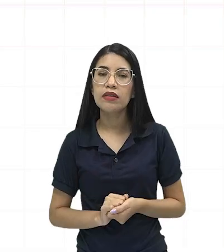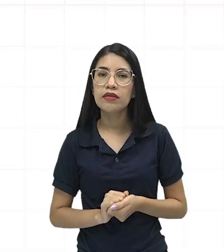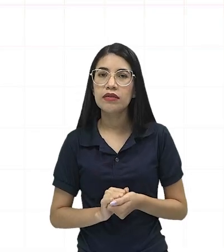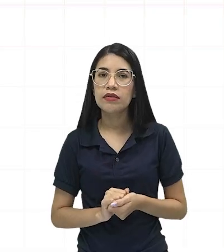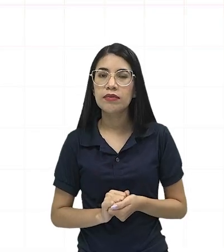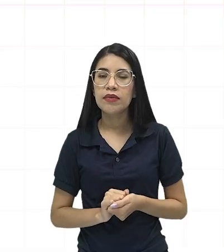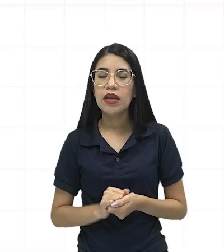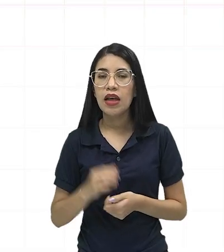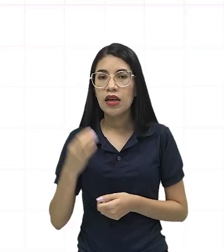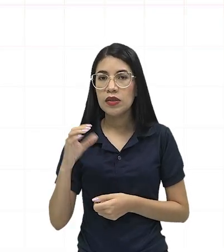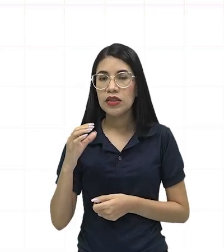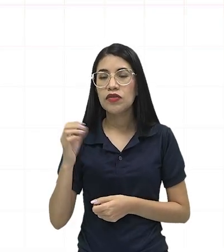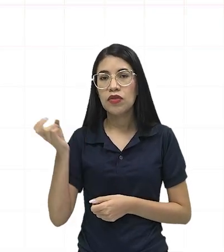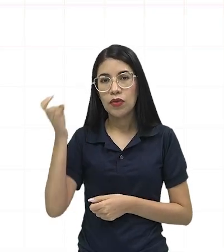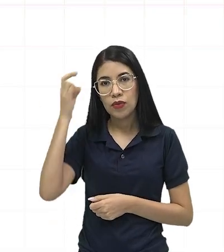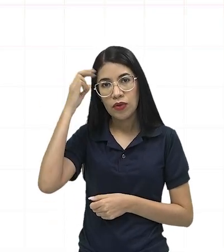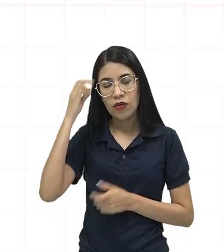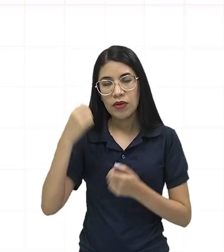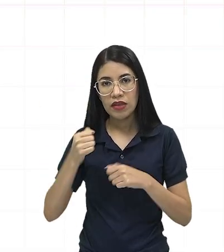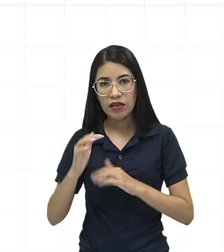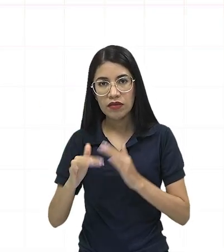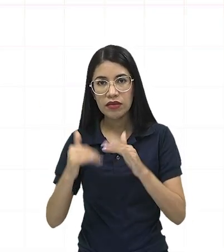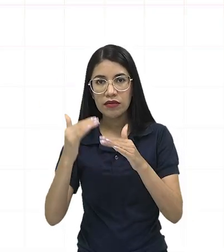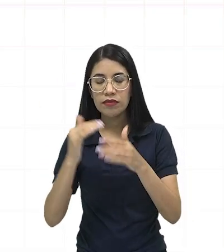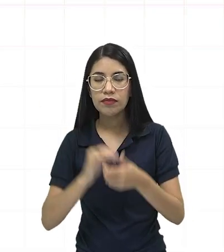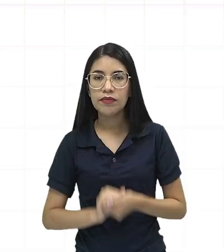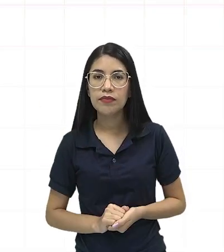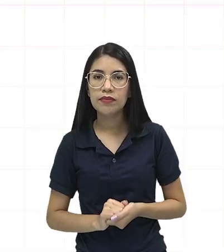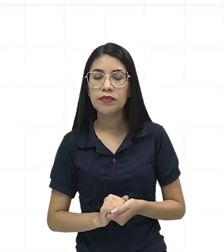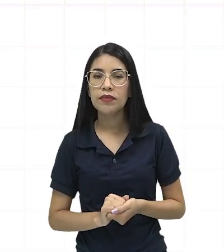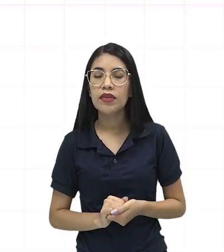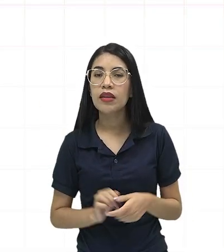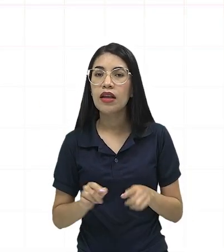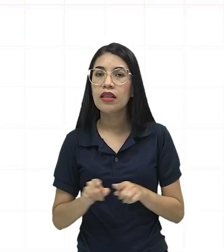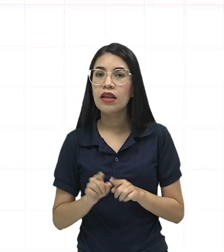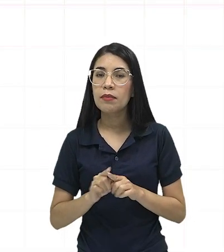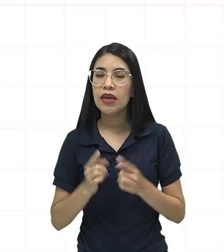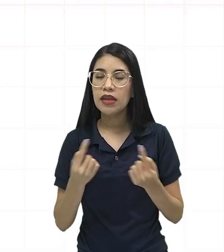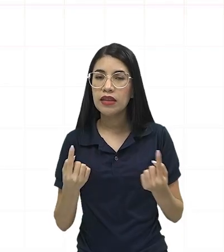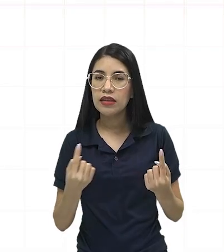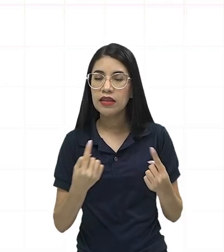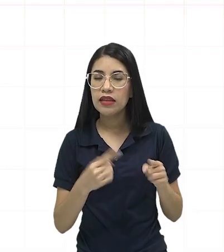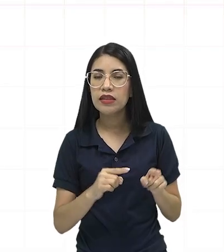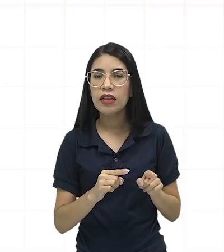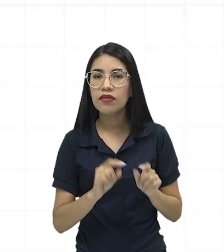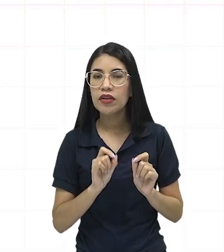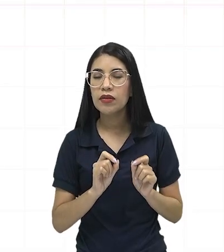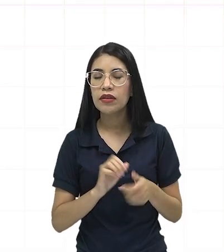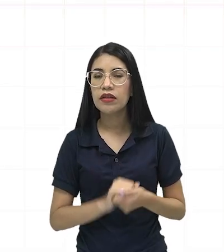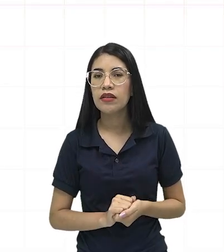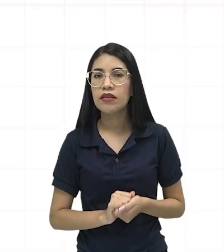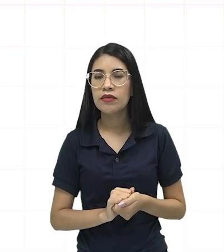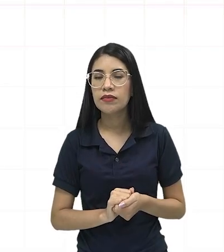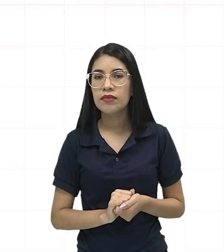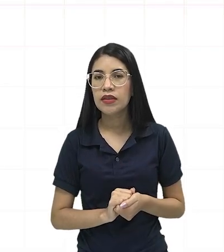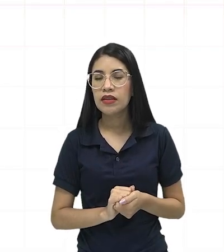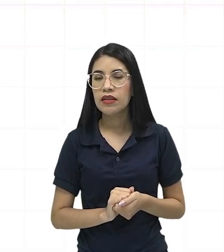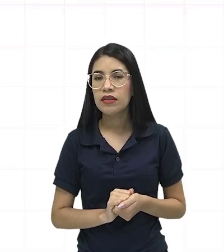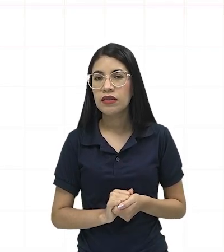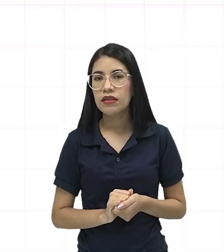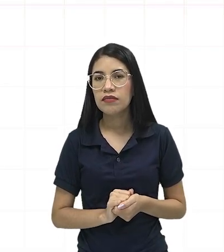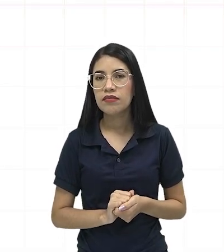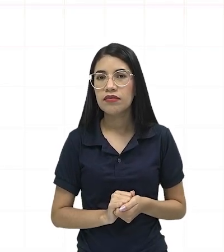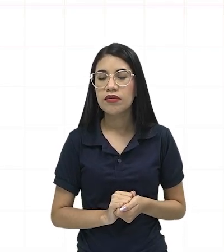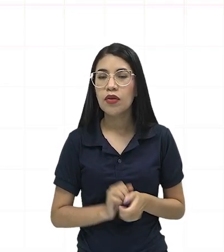progresso científico e cultural também continuasse. O que mais que eles fizeram? Desafiaram a autoridade absolutista, ou seja,